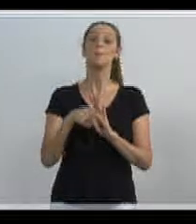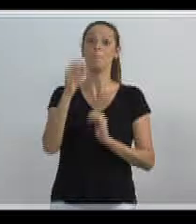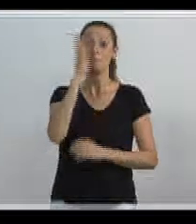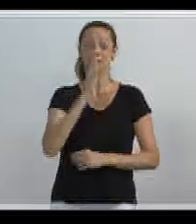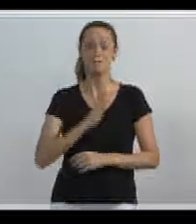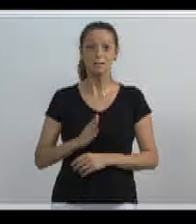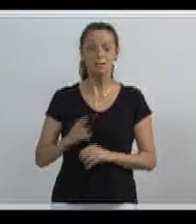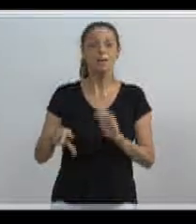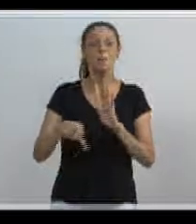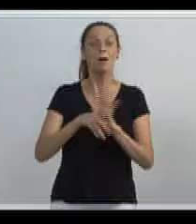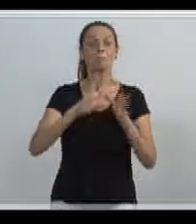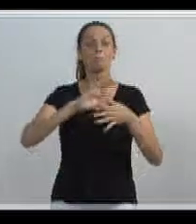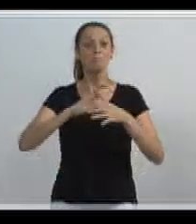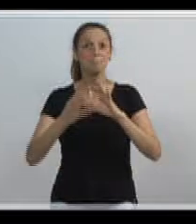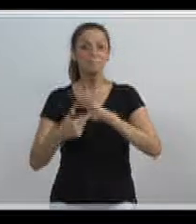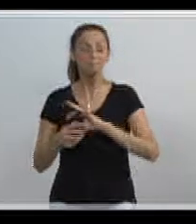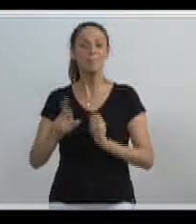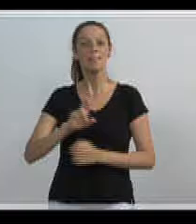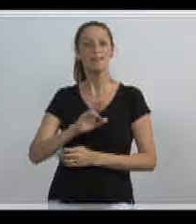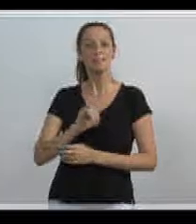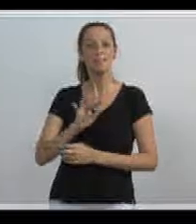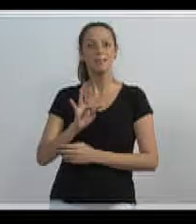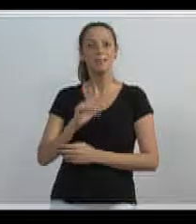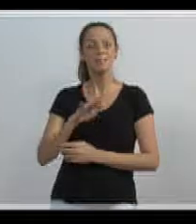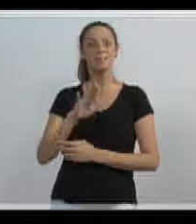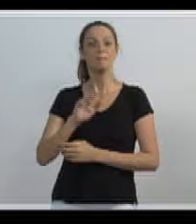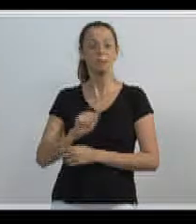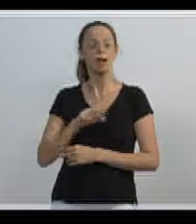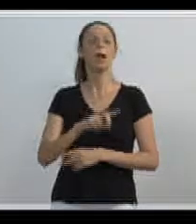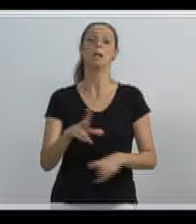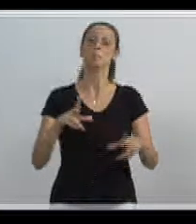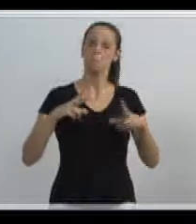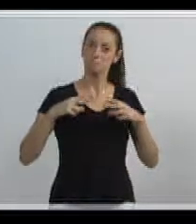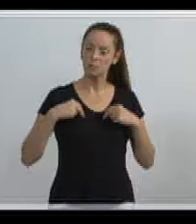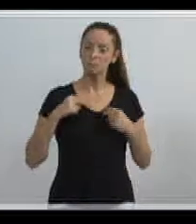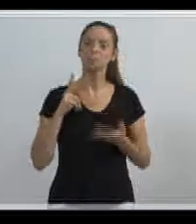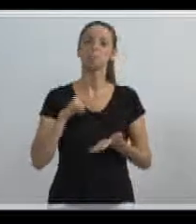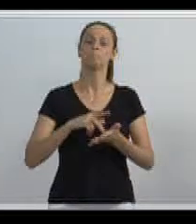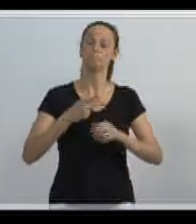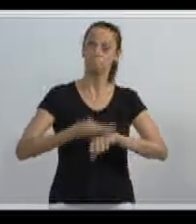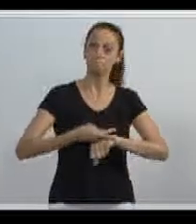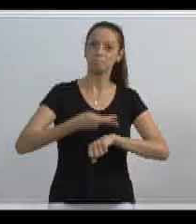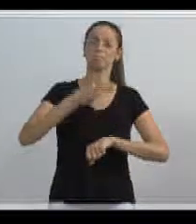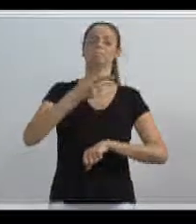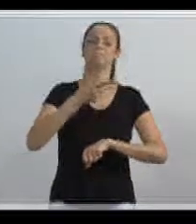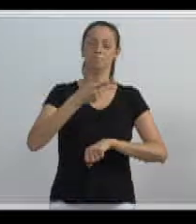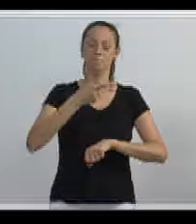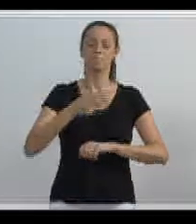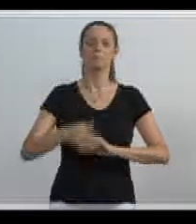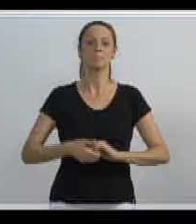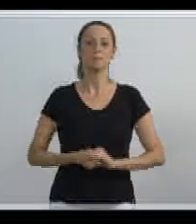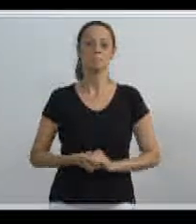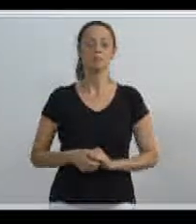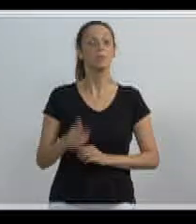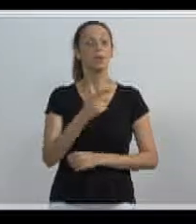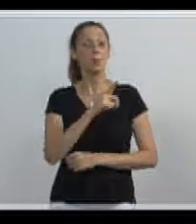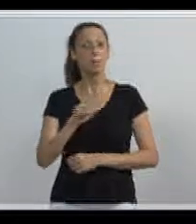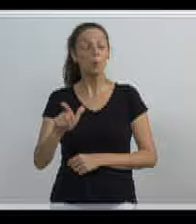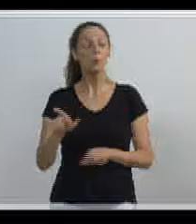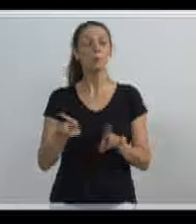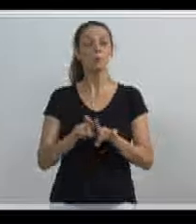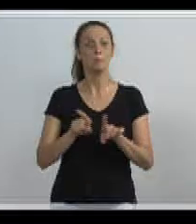ginástica rítmica na Olimpíada do Rio de Janeiro. Aí está ela. Merecidamente ganhou o troféu Guga Kirten. E o outro